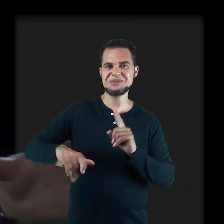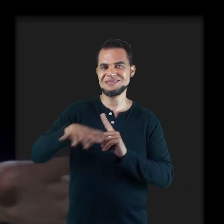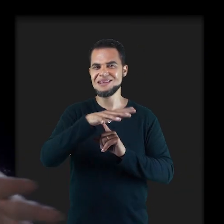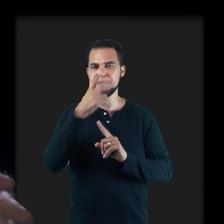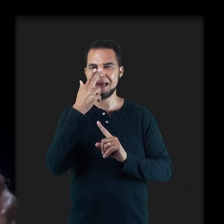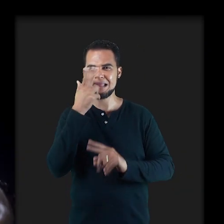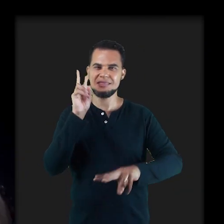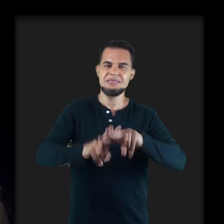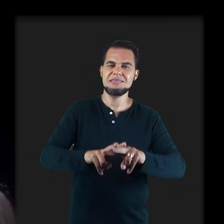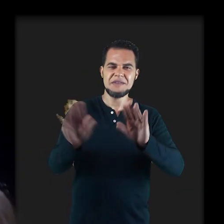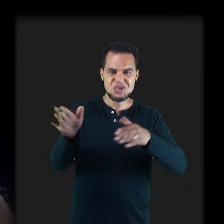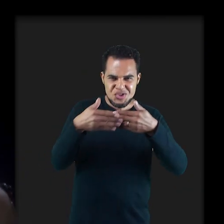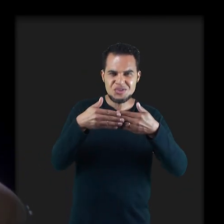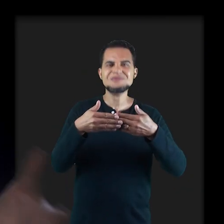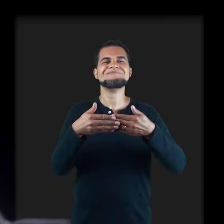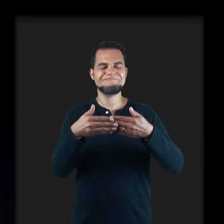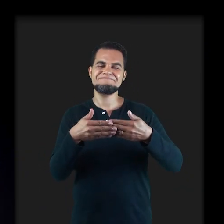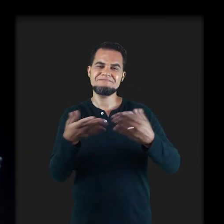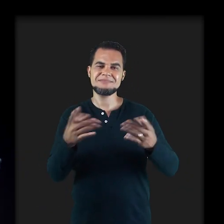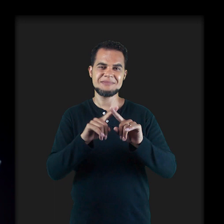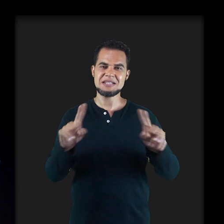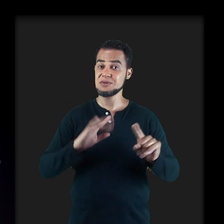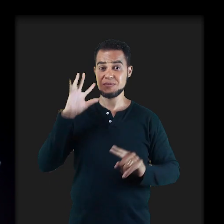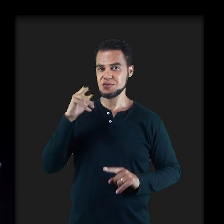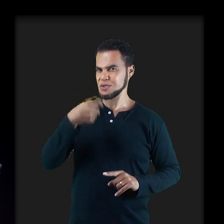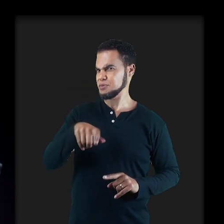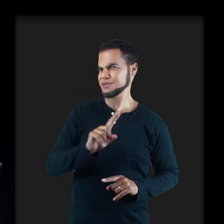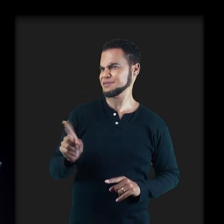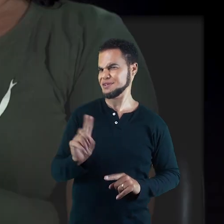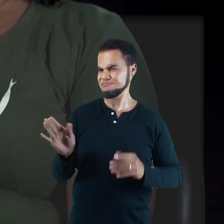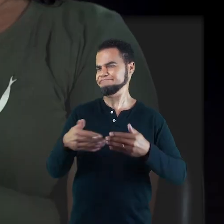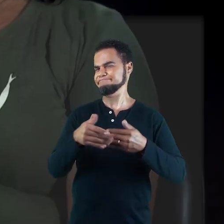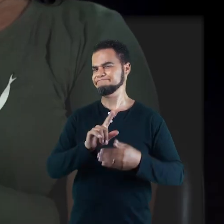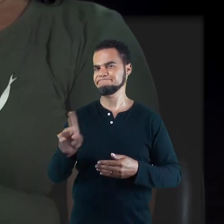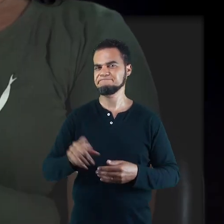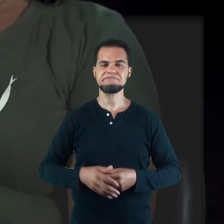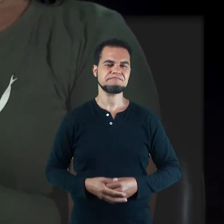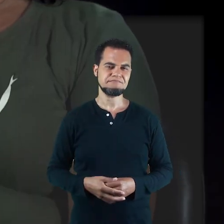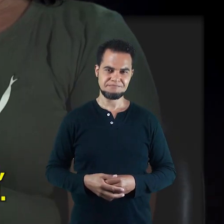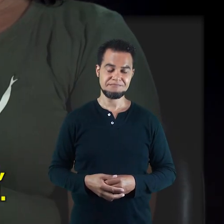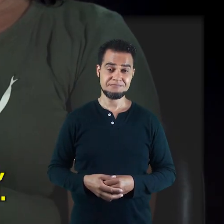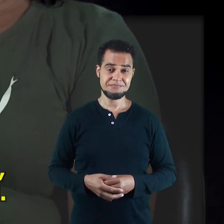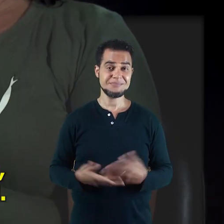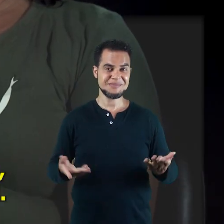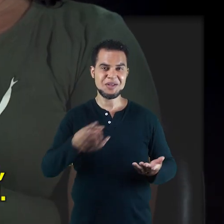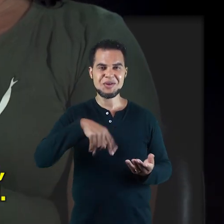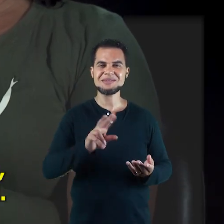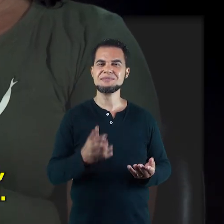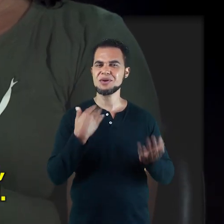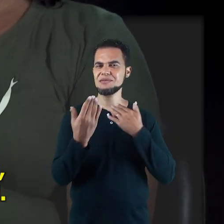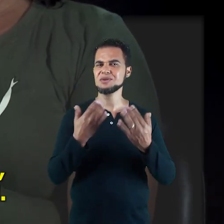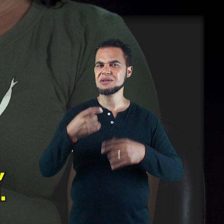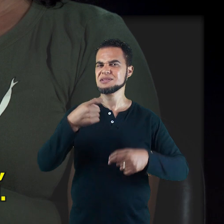é muito frio a isso, muito fechada. Mas eu acho que não deveria ser, não. E aí, assim, como a gente